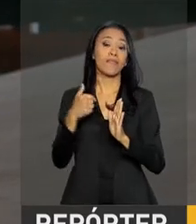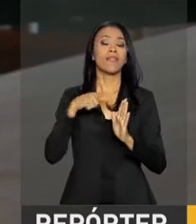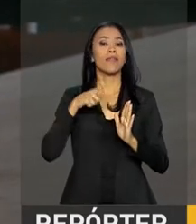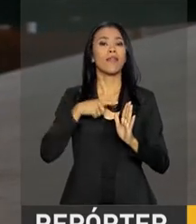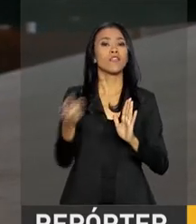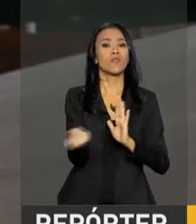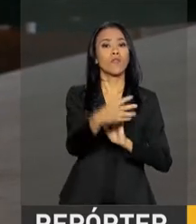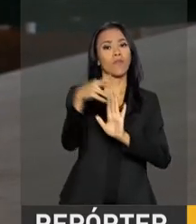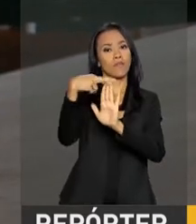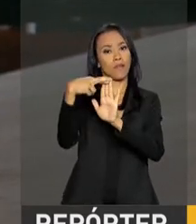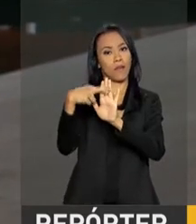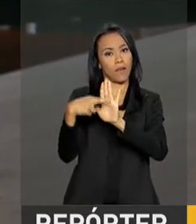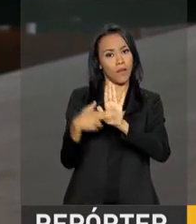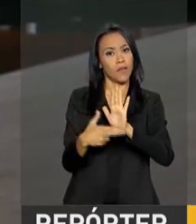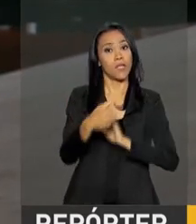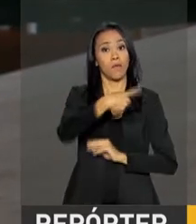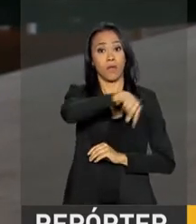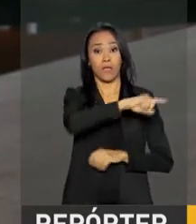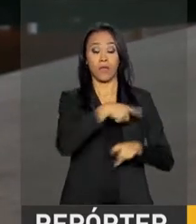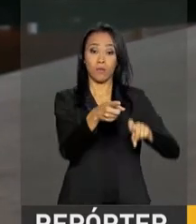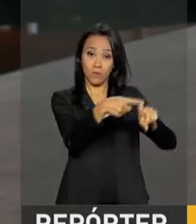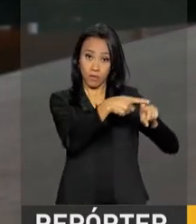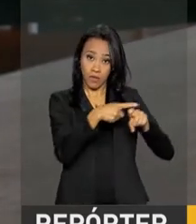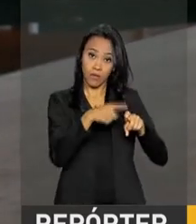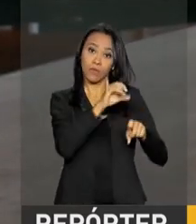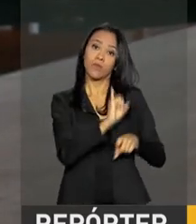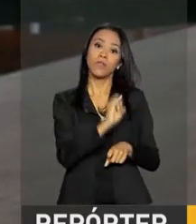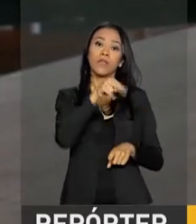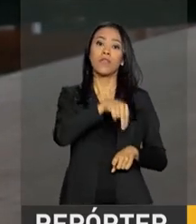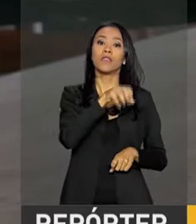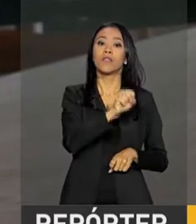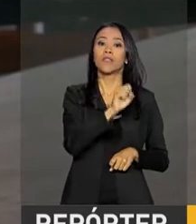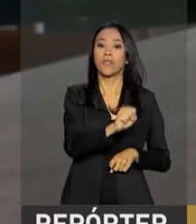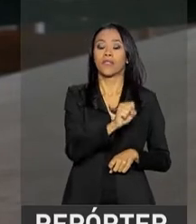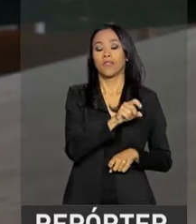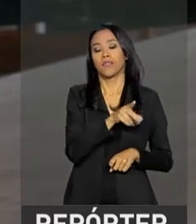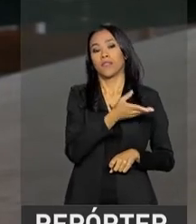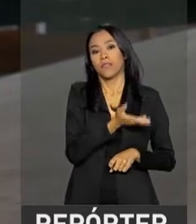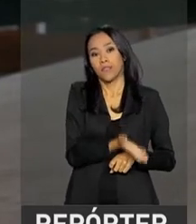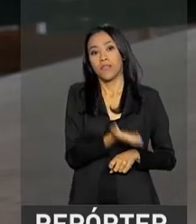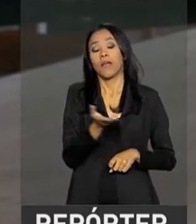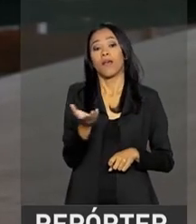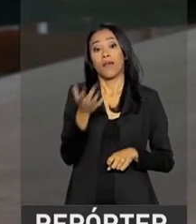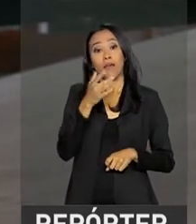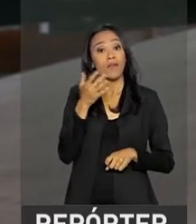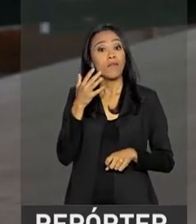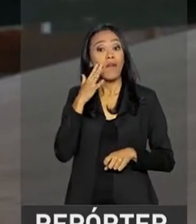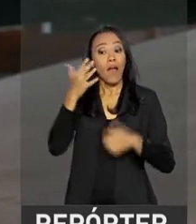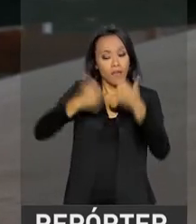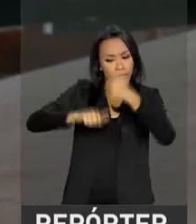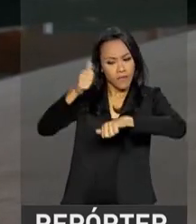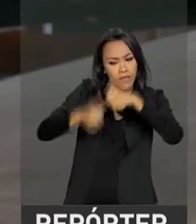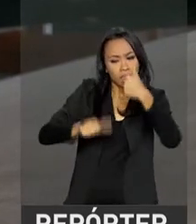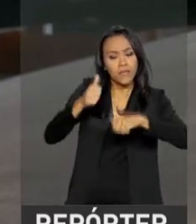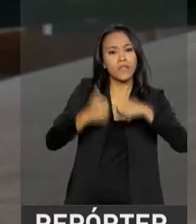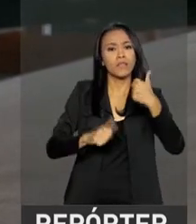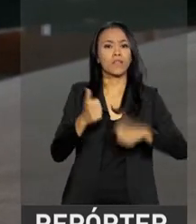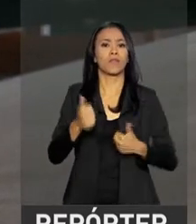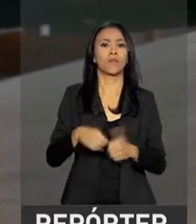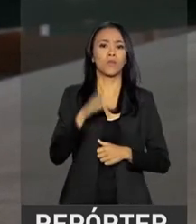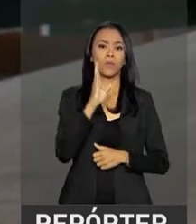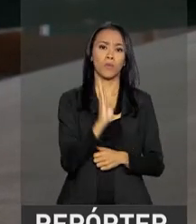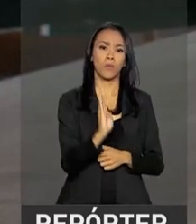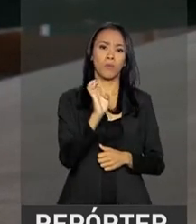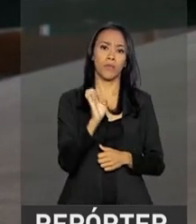diretrizes para que os médicos peritos do inss façam a adesão ao programa de revisão de benefícios por incapacidade